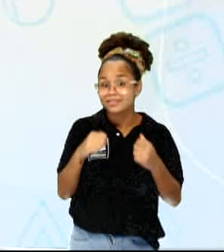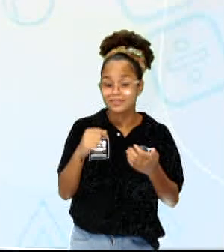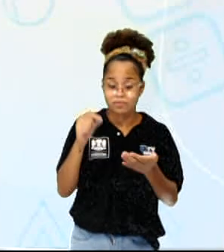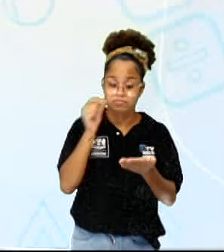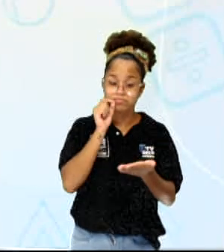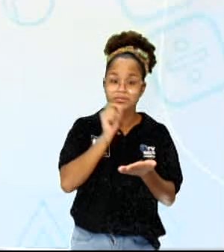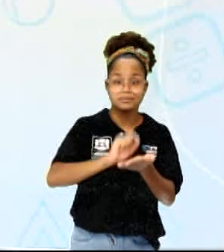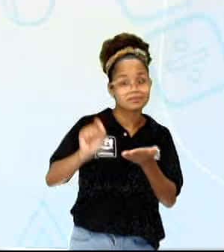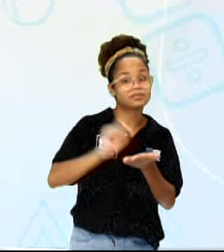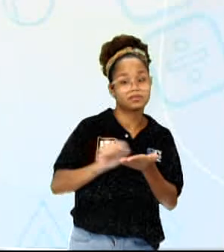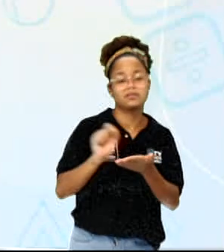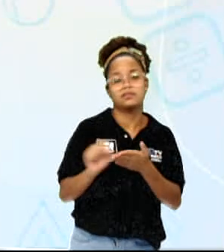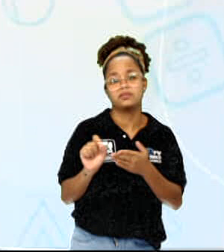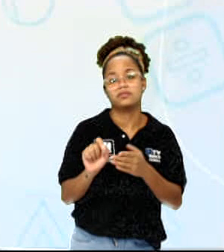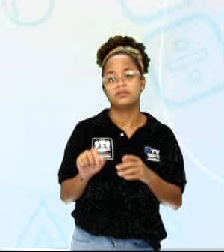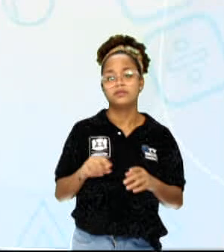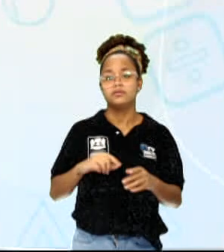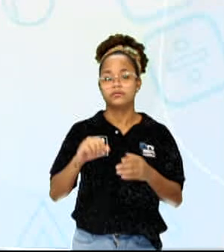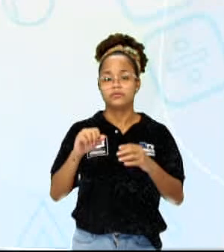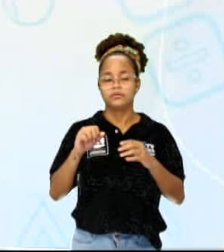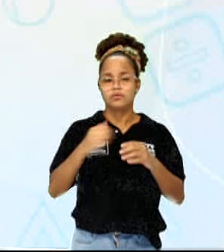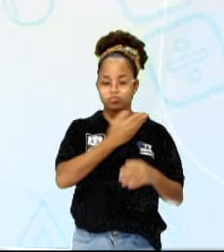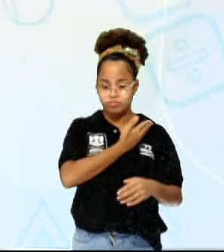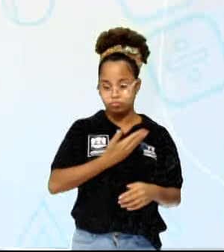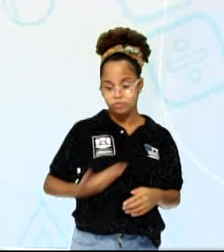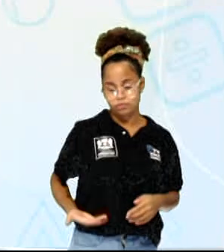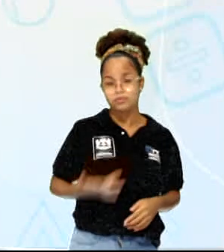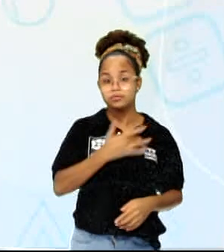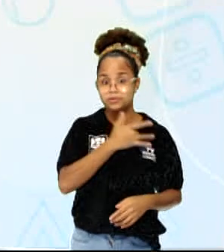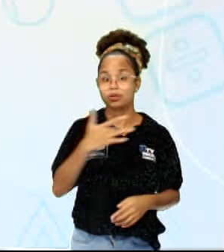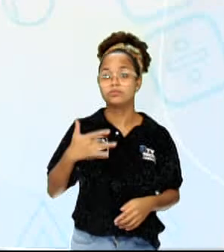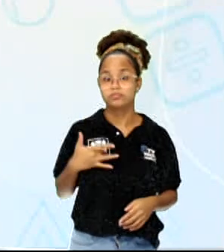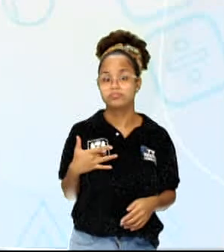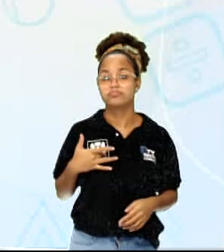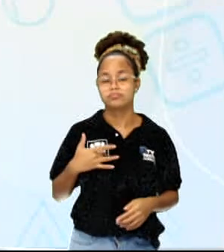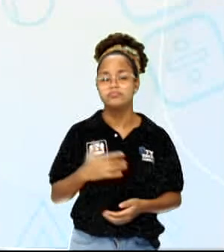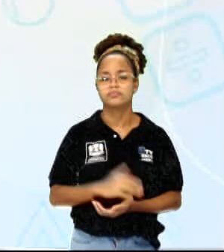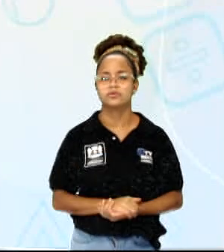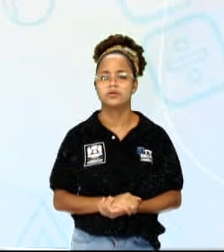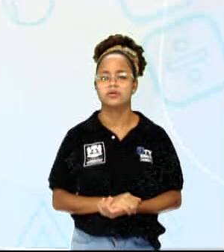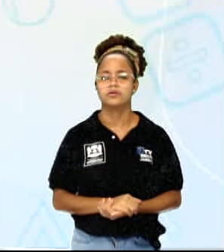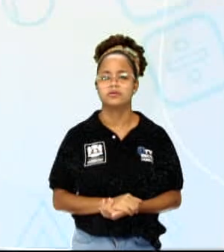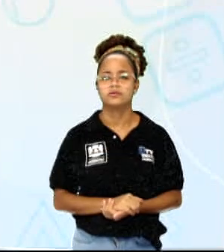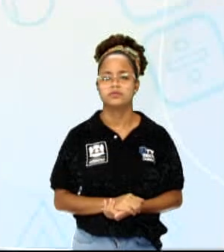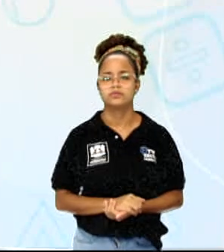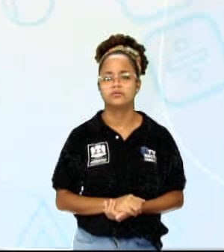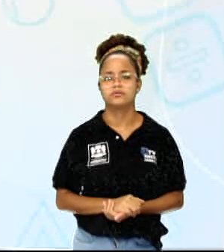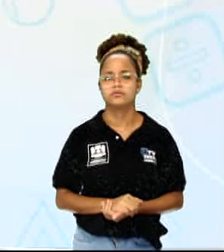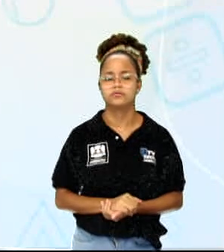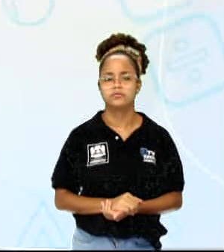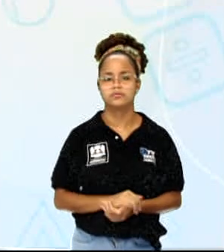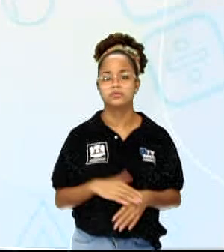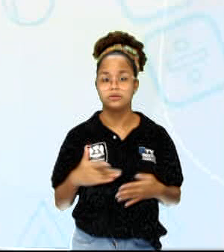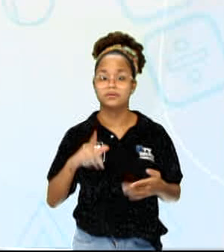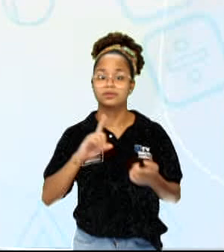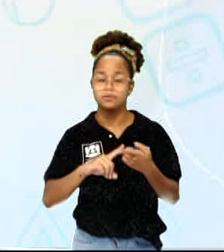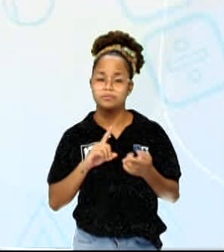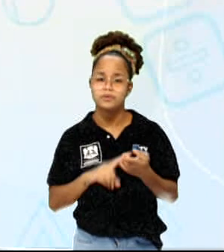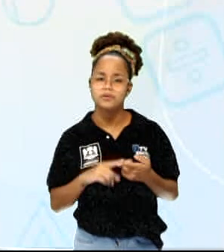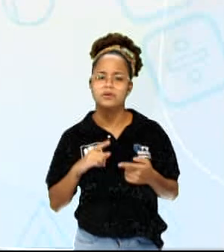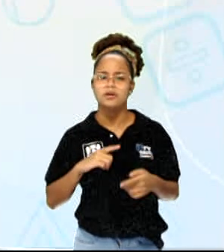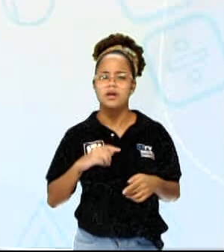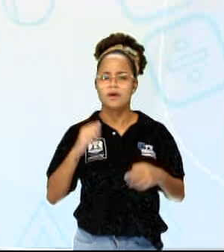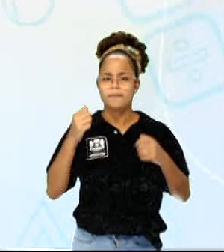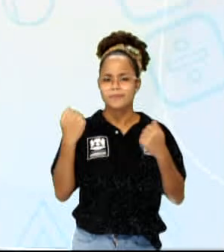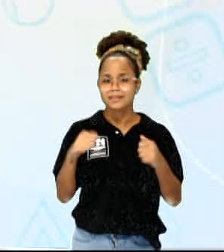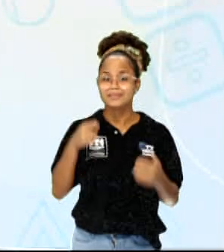compulsória pelos serviços de saúde público e privado às autoridades sanitárias, bem como serão